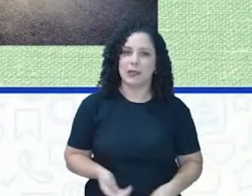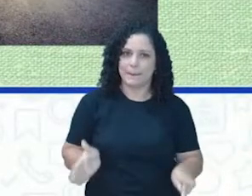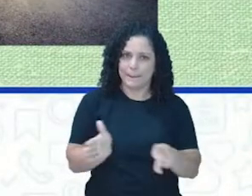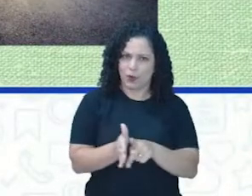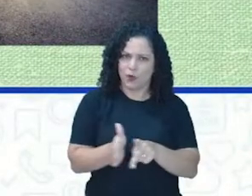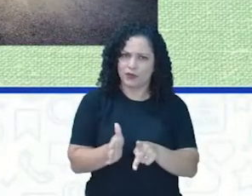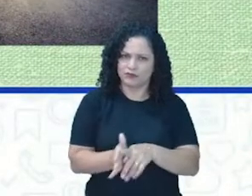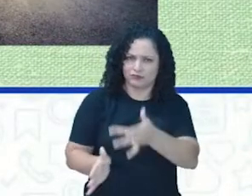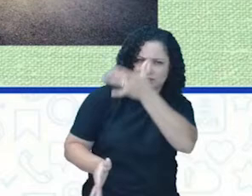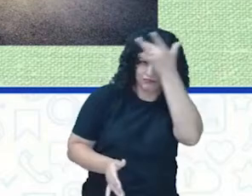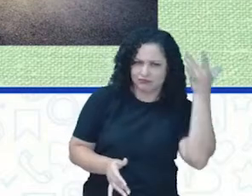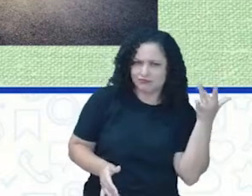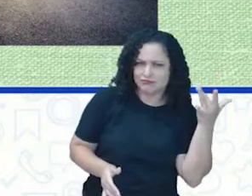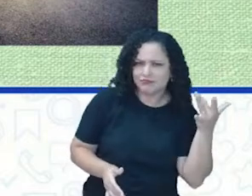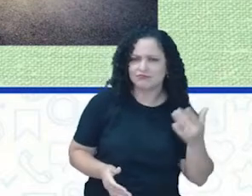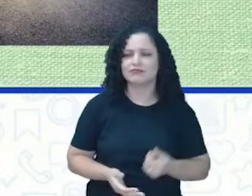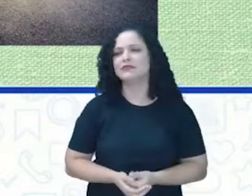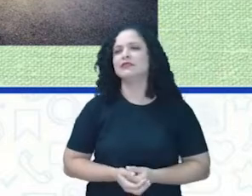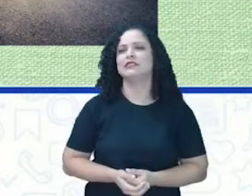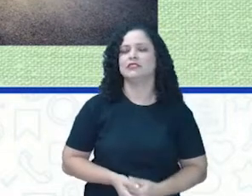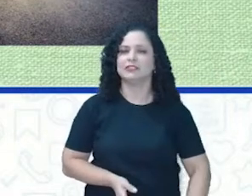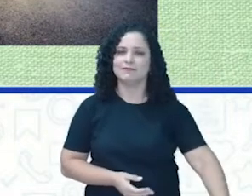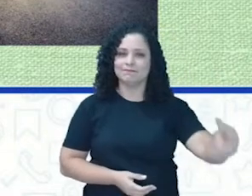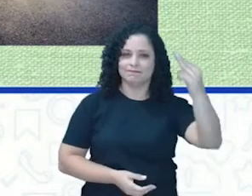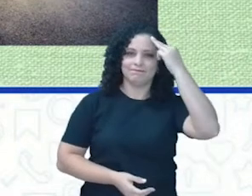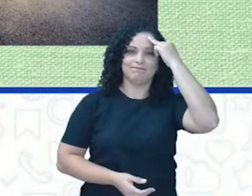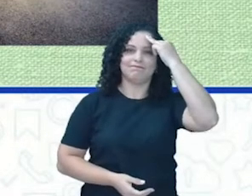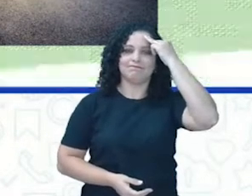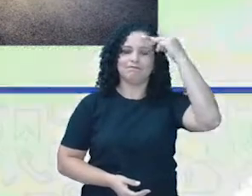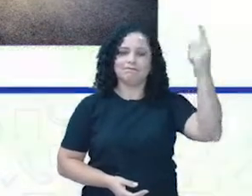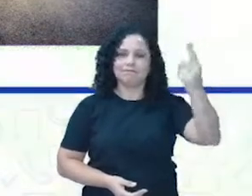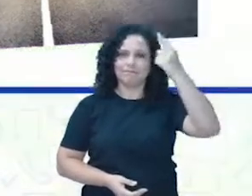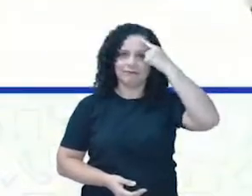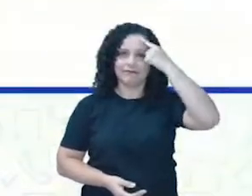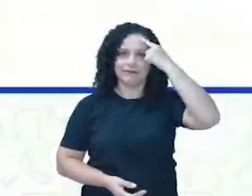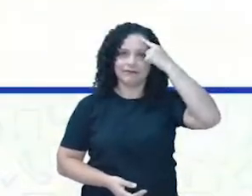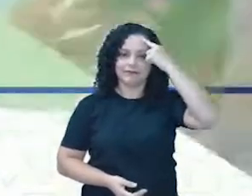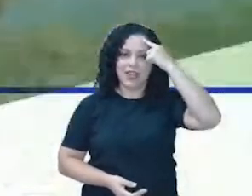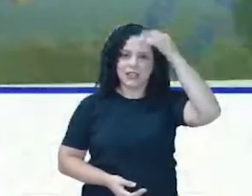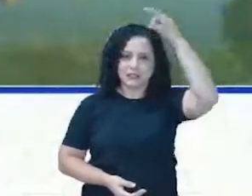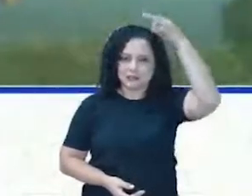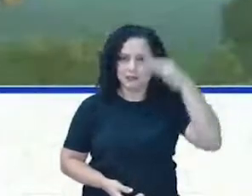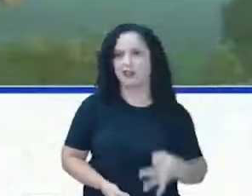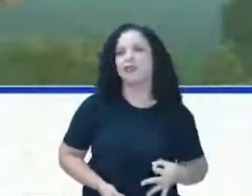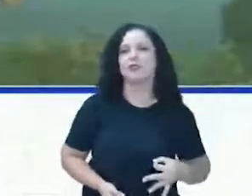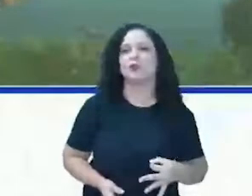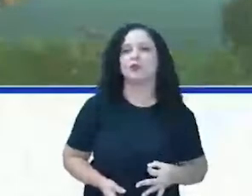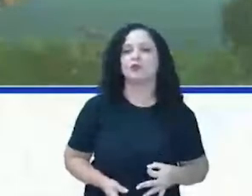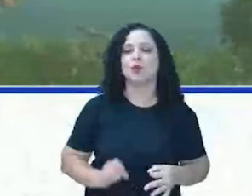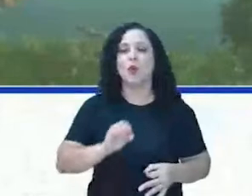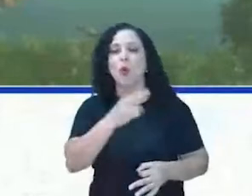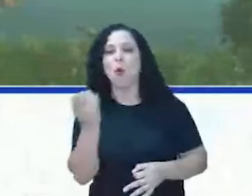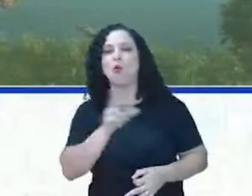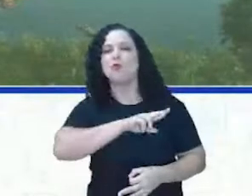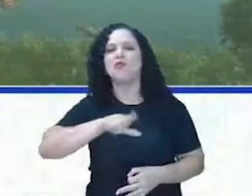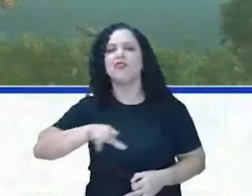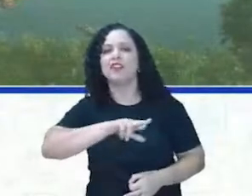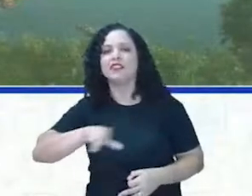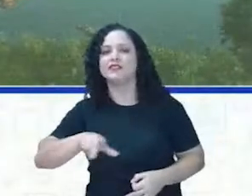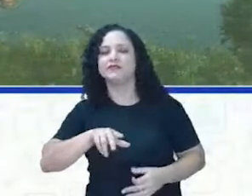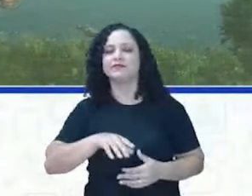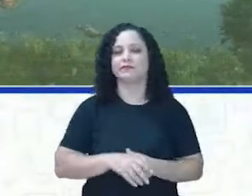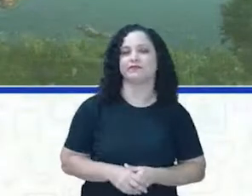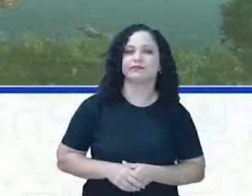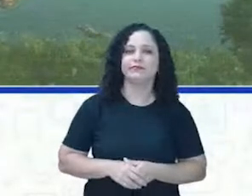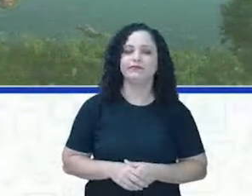feitas pelo homem, obviamente, né? São racionais, né? Se utiliza racionalmente os recursos ou não, tá? E